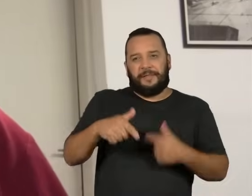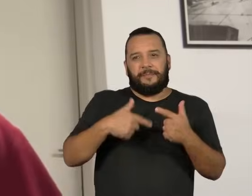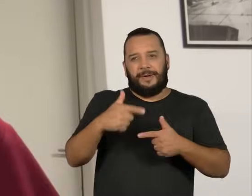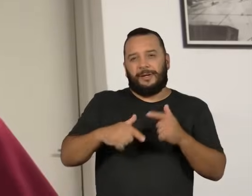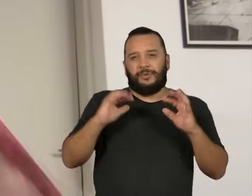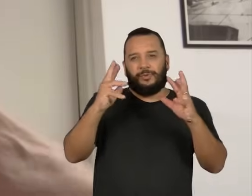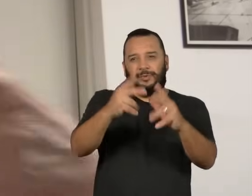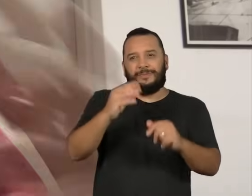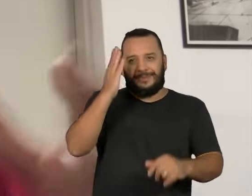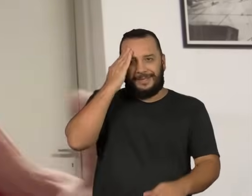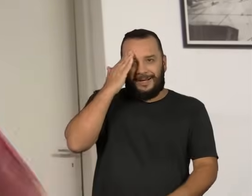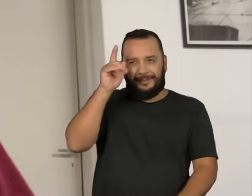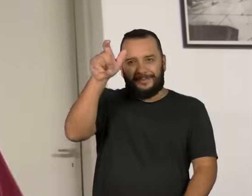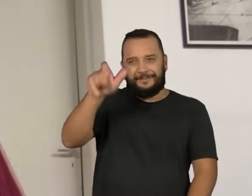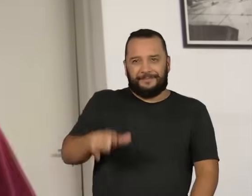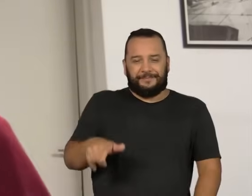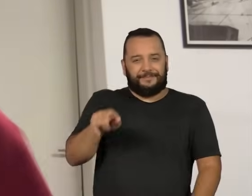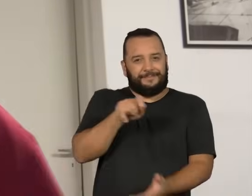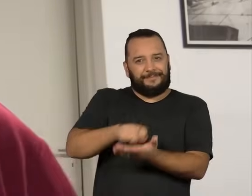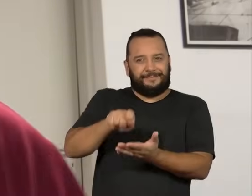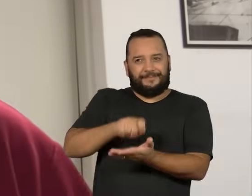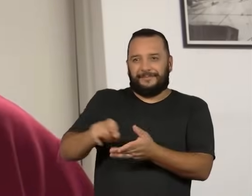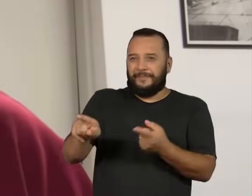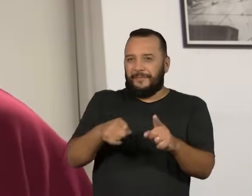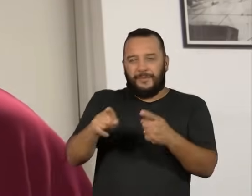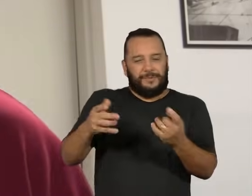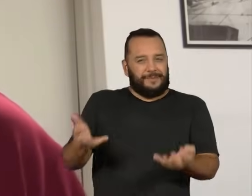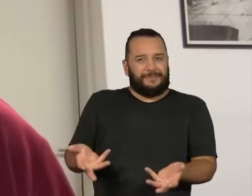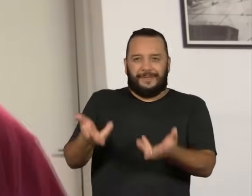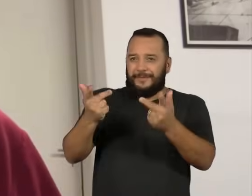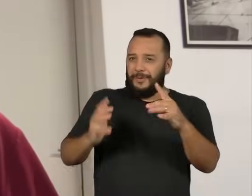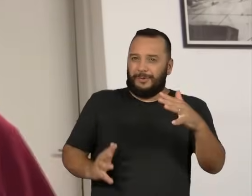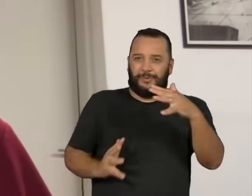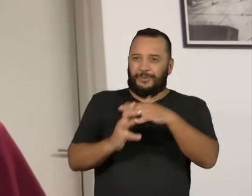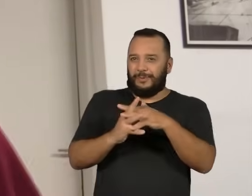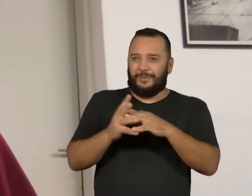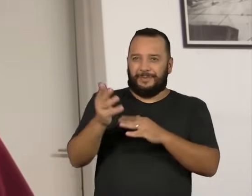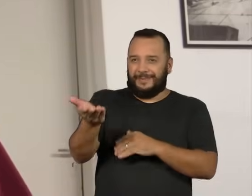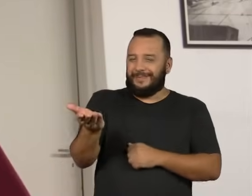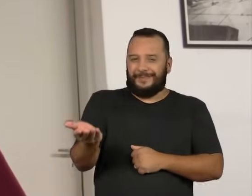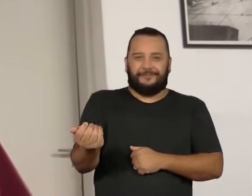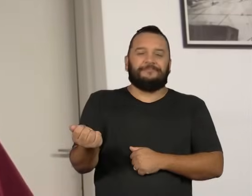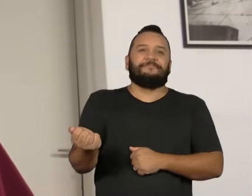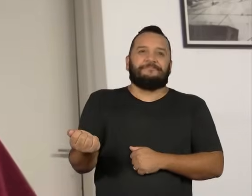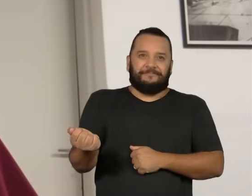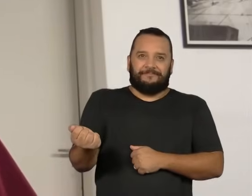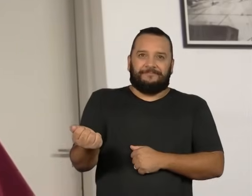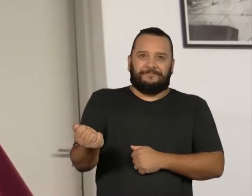inteiro. É um compositor brilhante, tanto como melodista, como